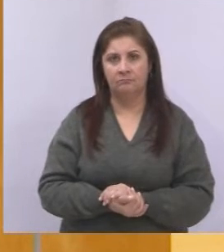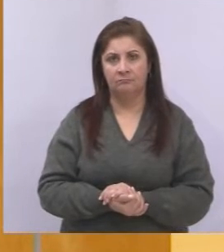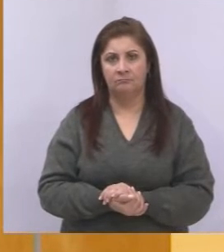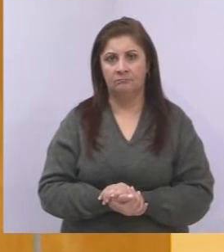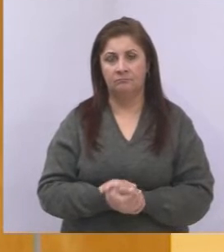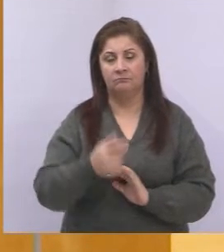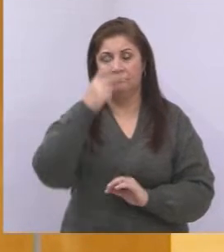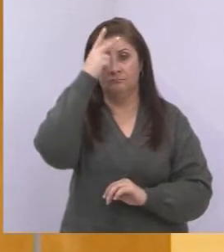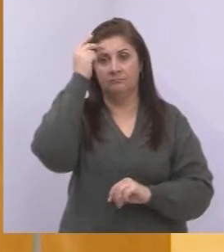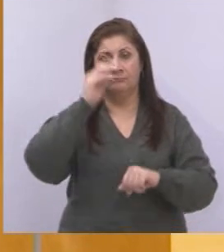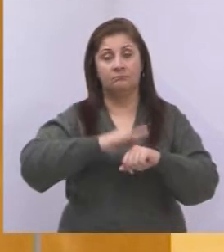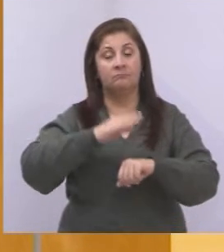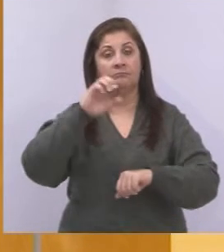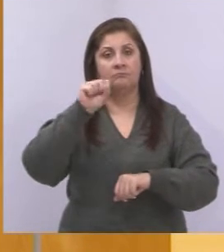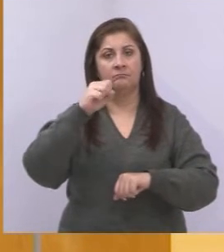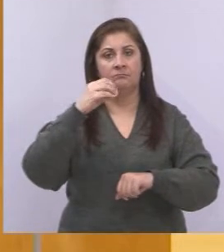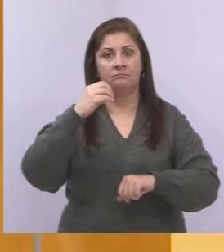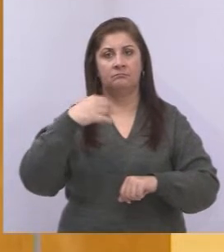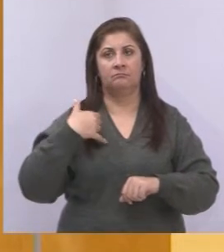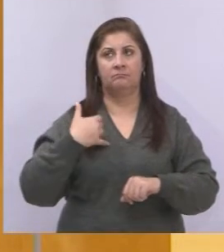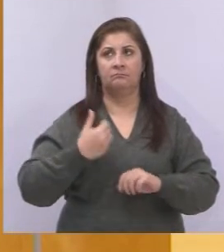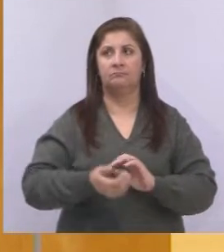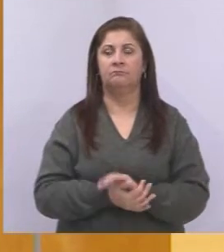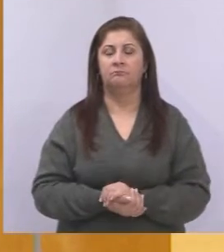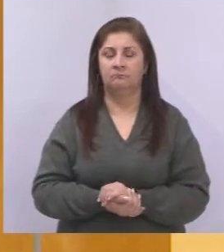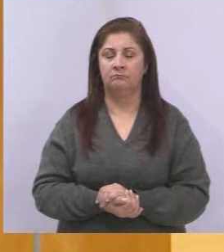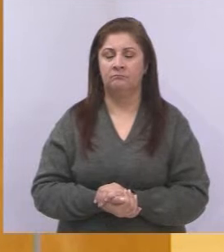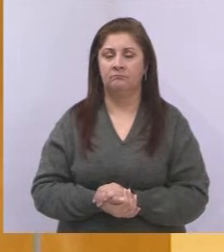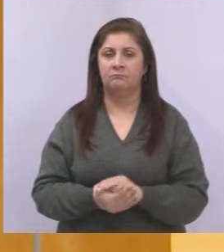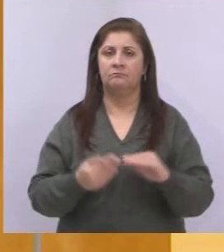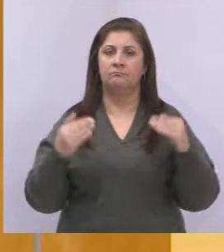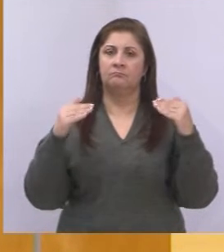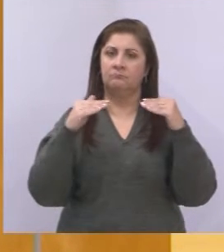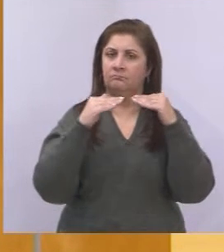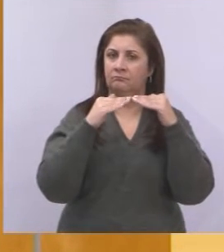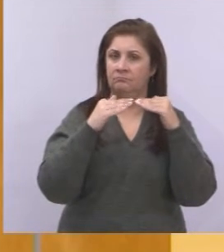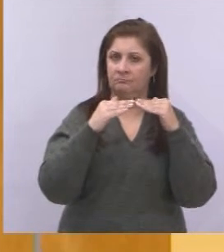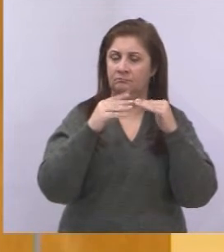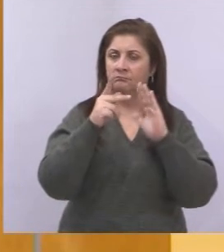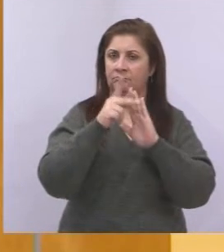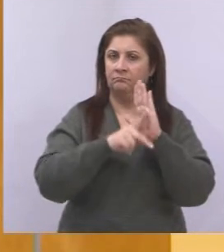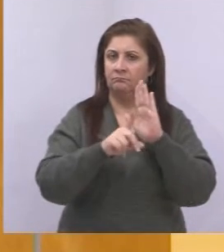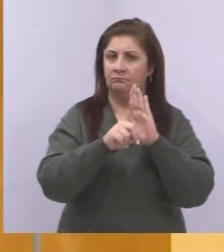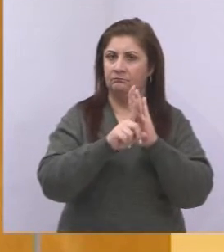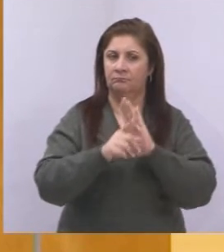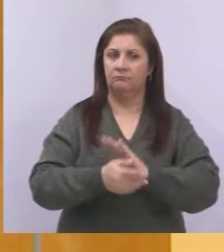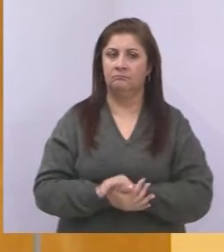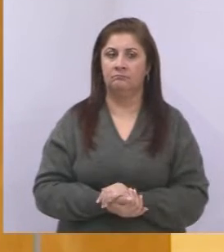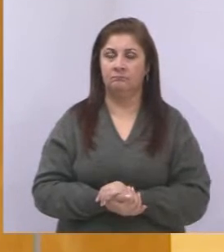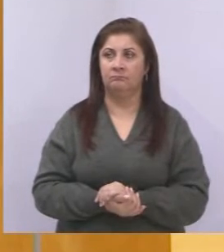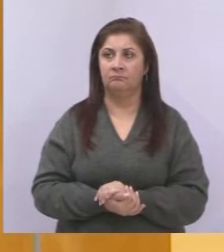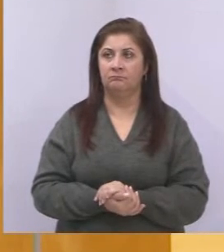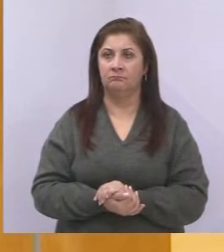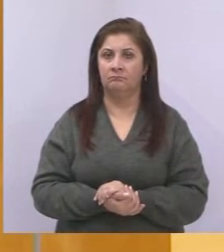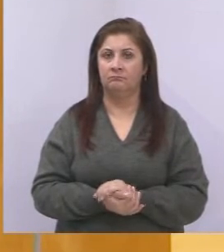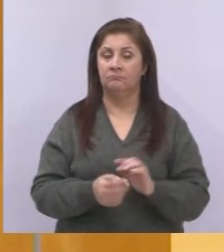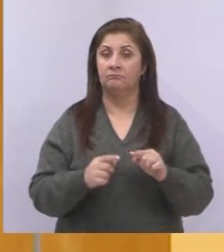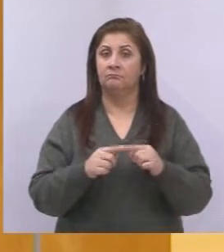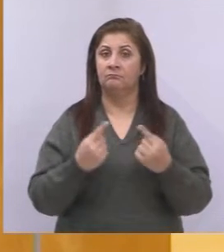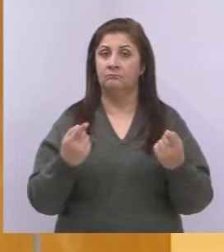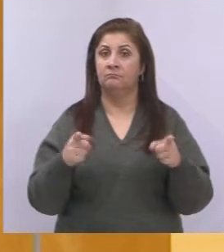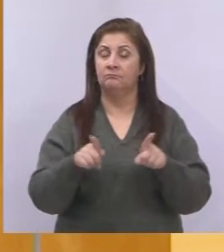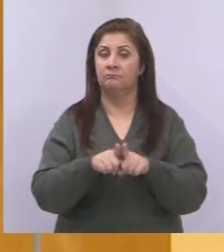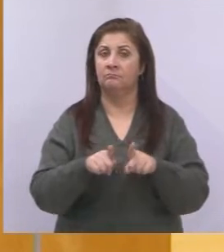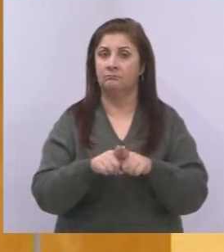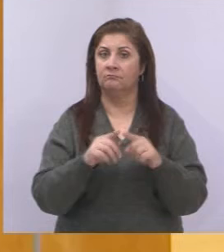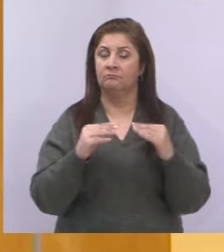de 80 anos. Então, sou plenamente favorável ao projeto, mas quero me render à fala também